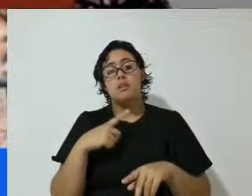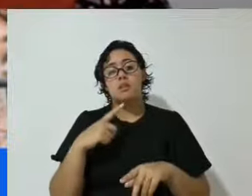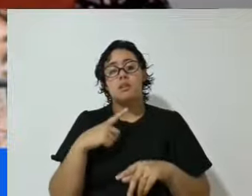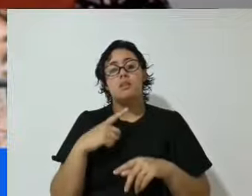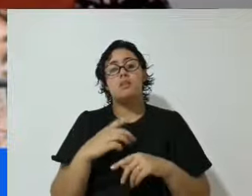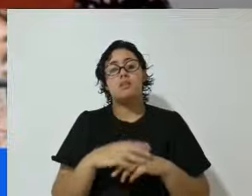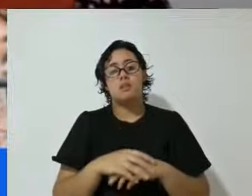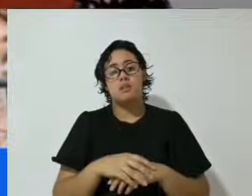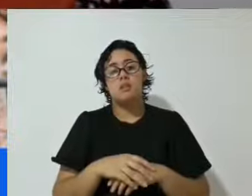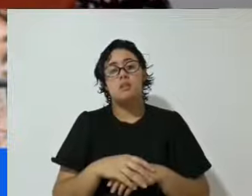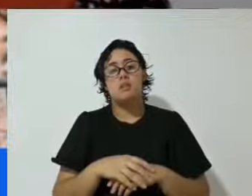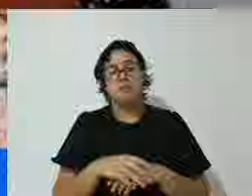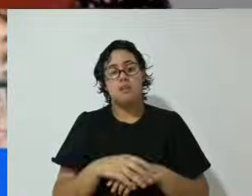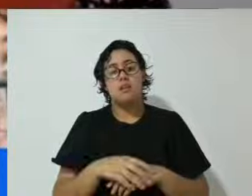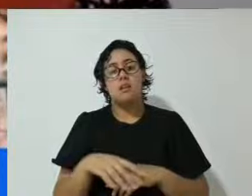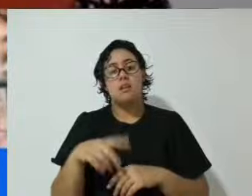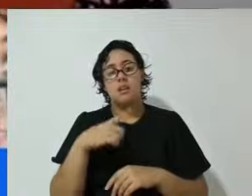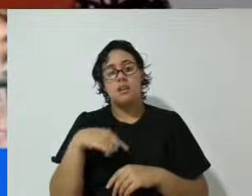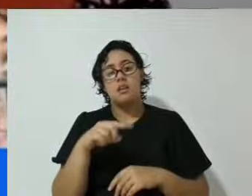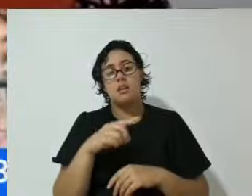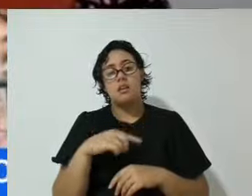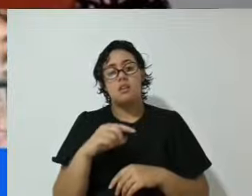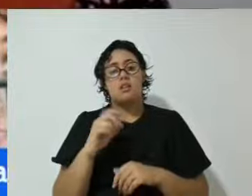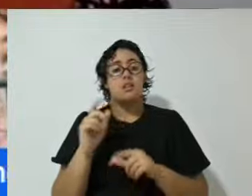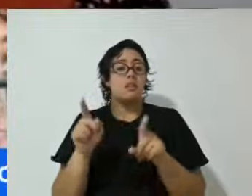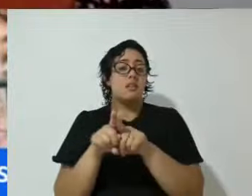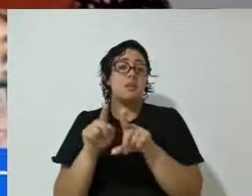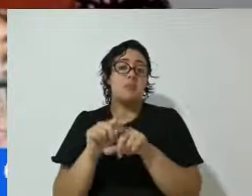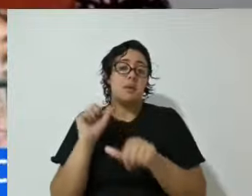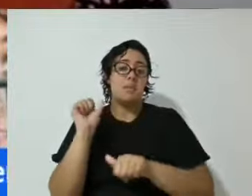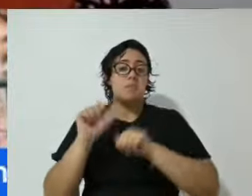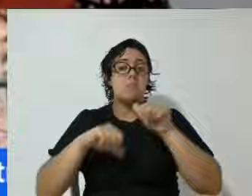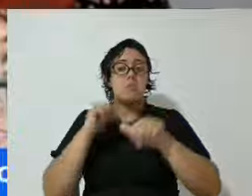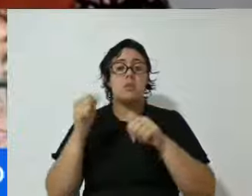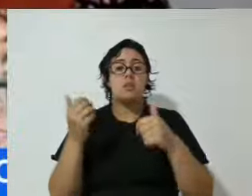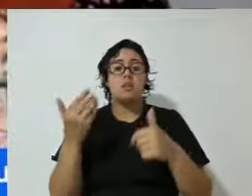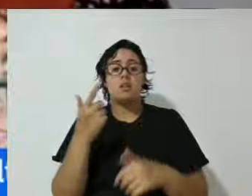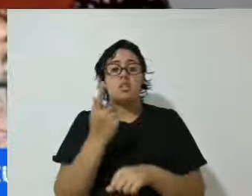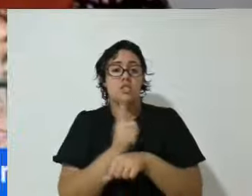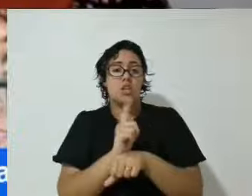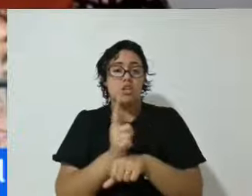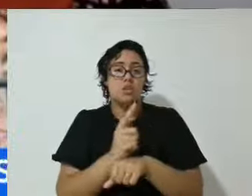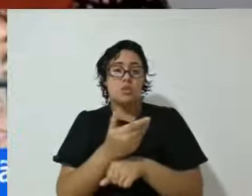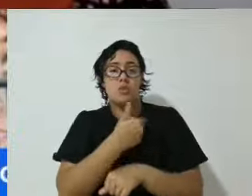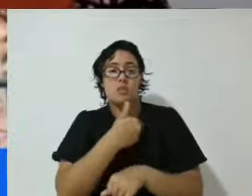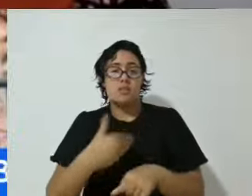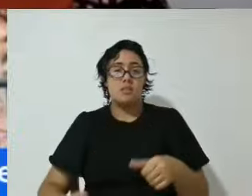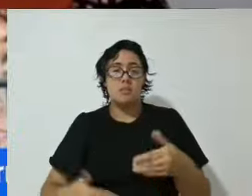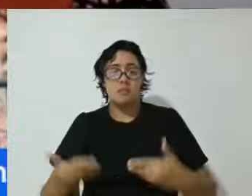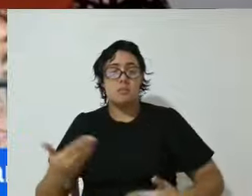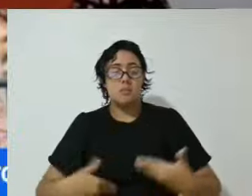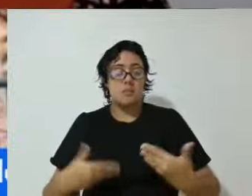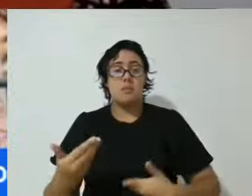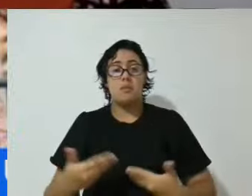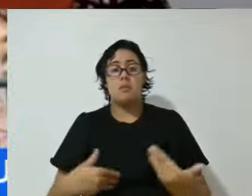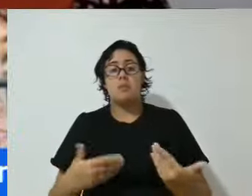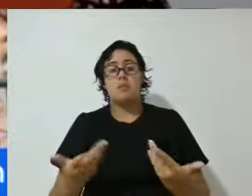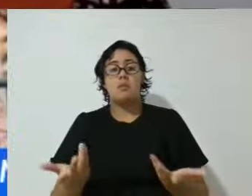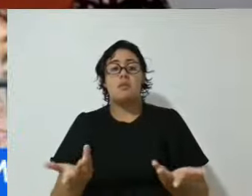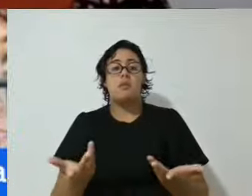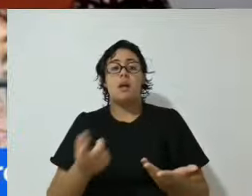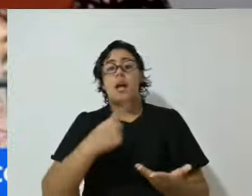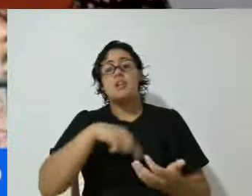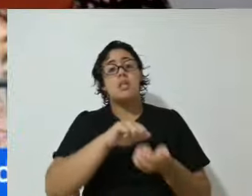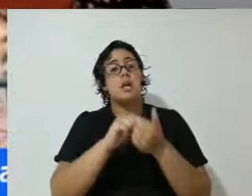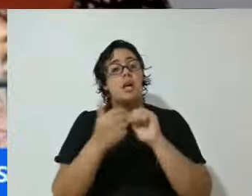gente. A gente também se reinventa como gestor, como servidor. A gente vai se adaptando a esses novos tempos. Então,